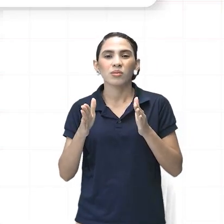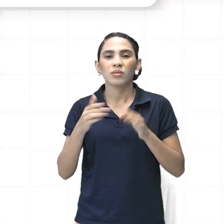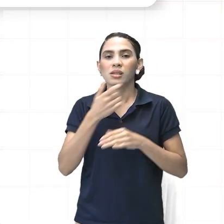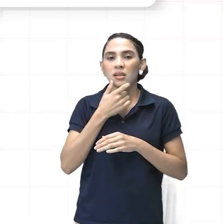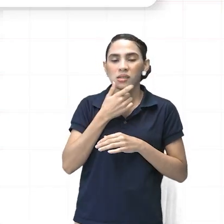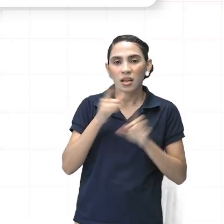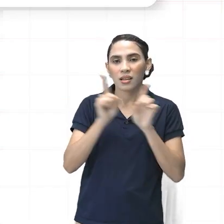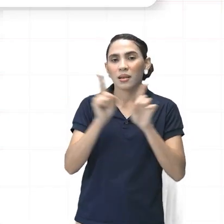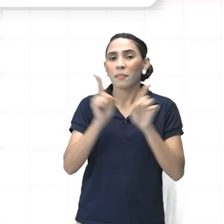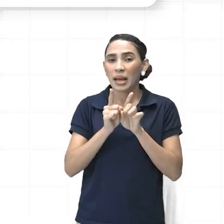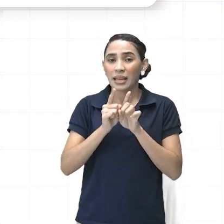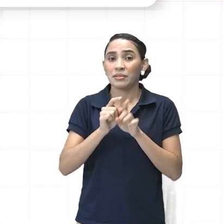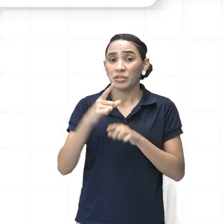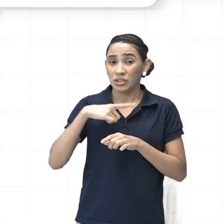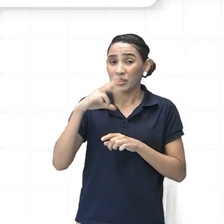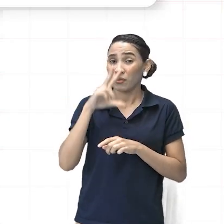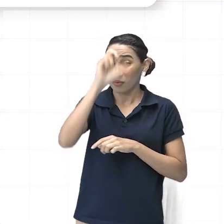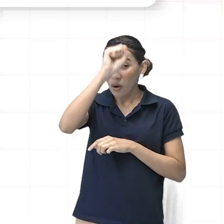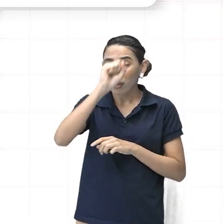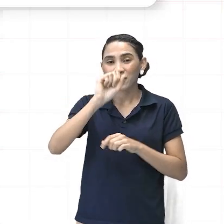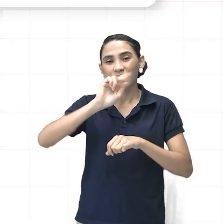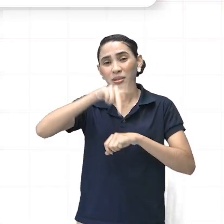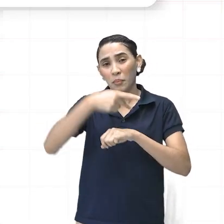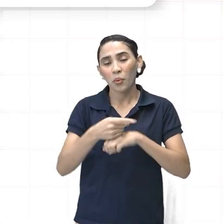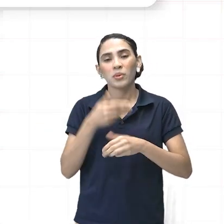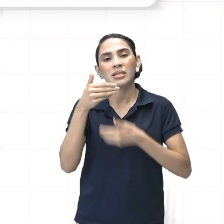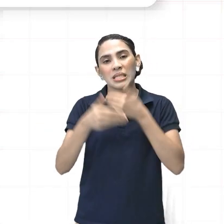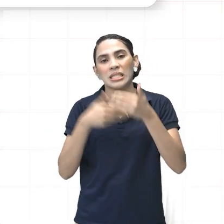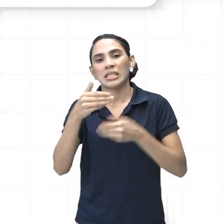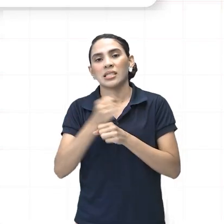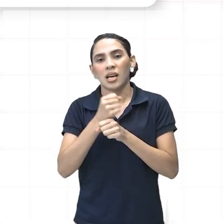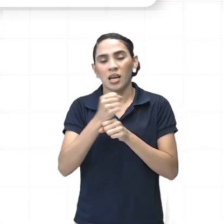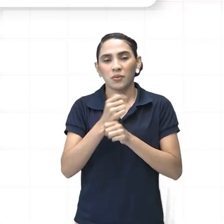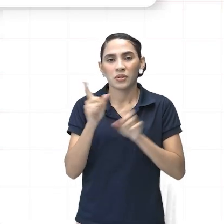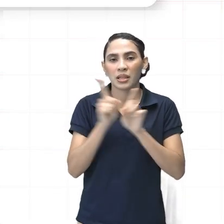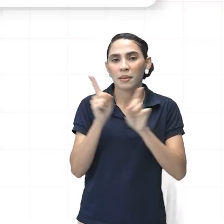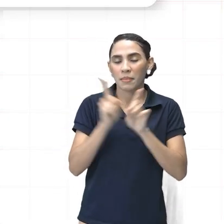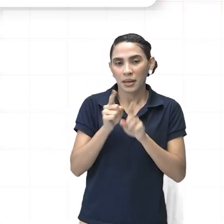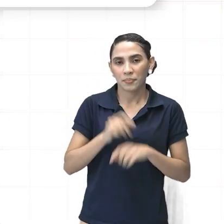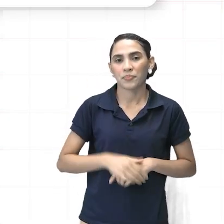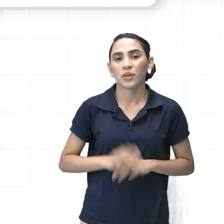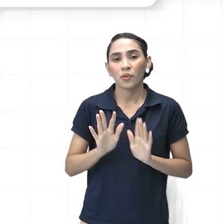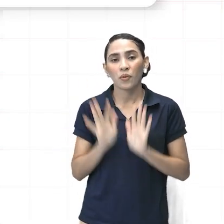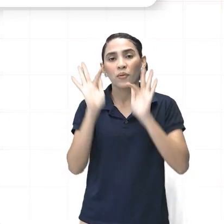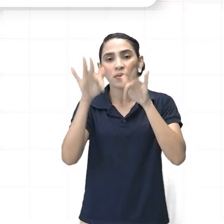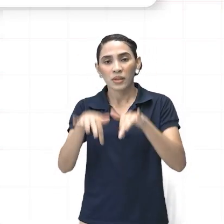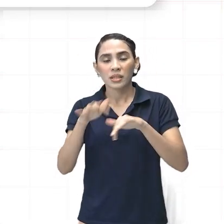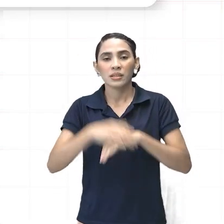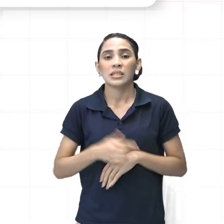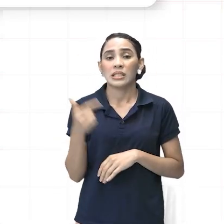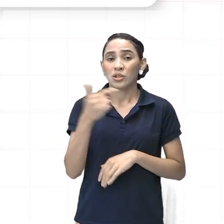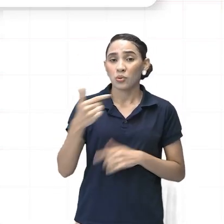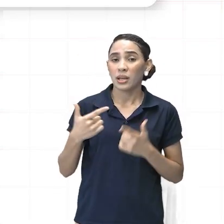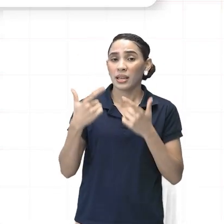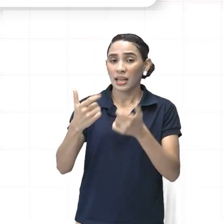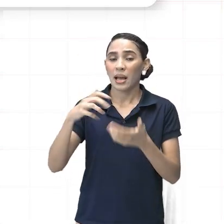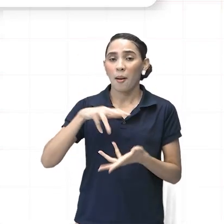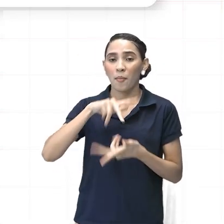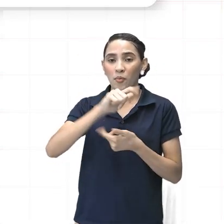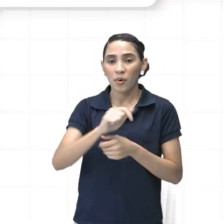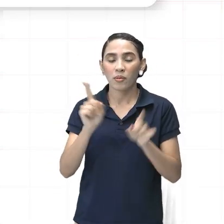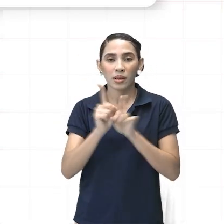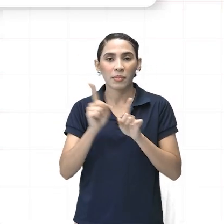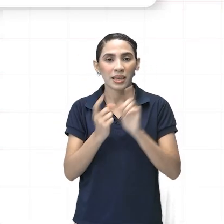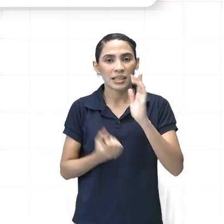Inglaterra acabava dominando. Porém, com o passar dos anos, né, ali com o fim da Segunda Guerra Mundial,